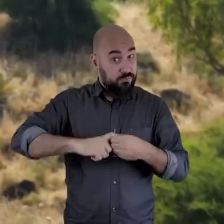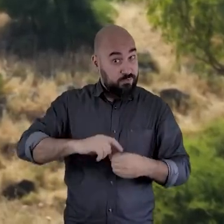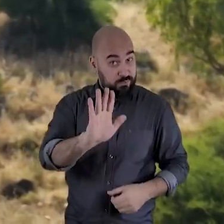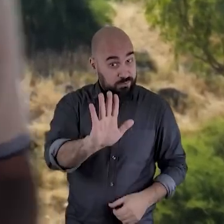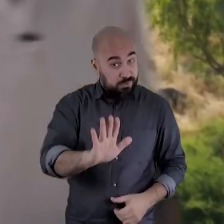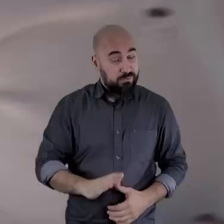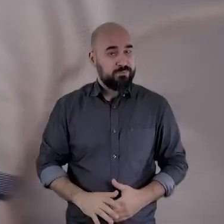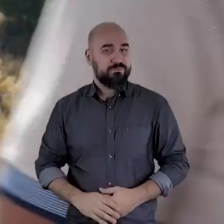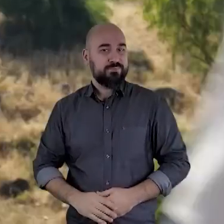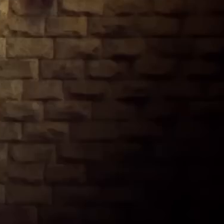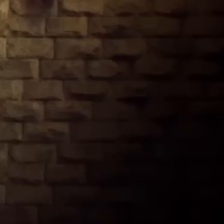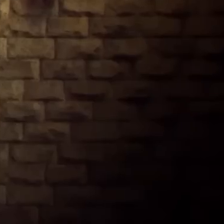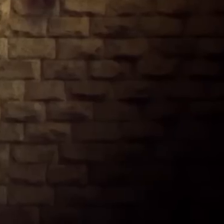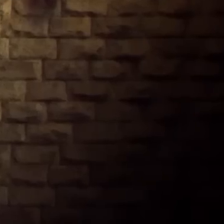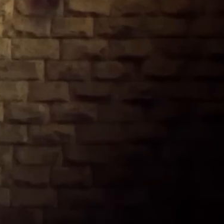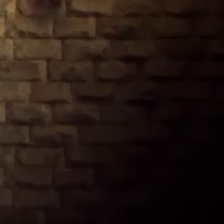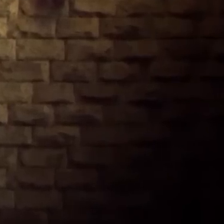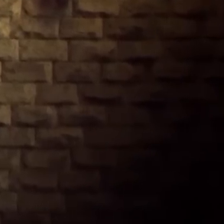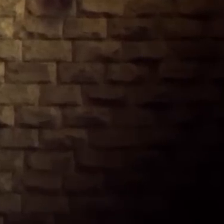começando.